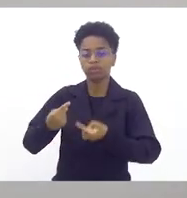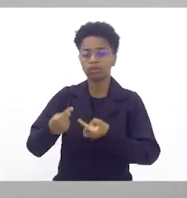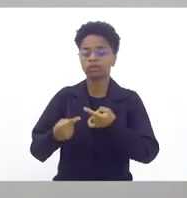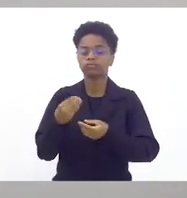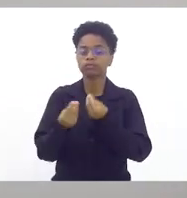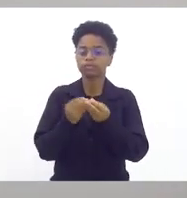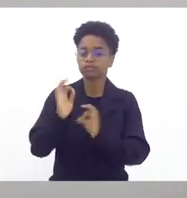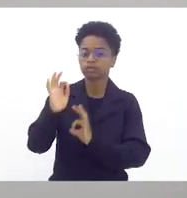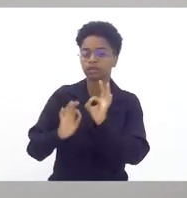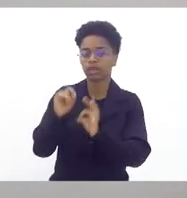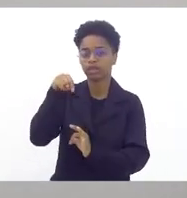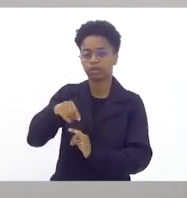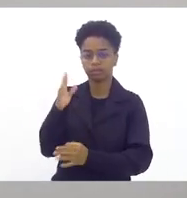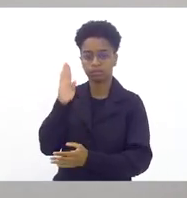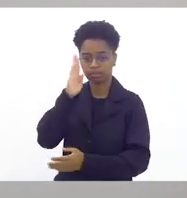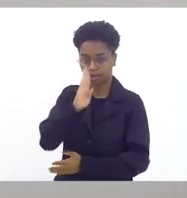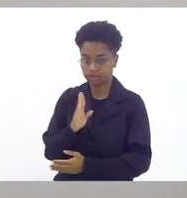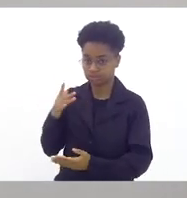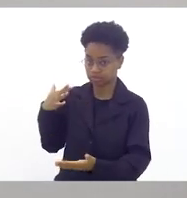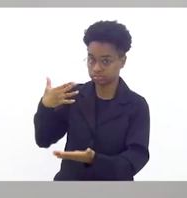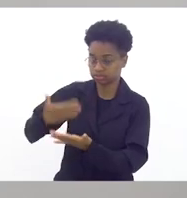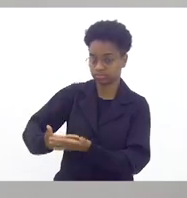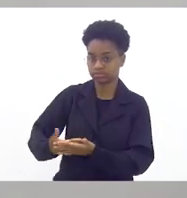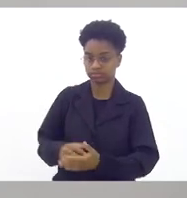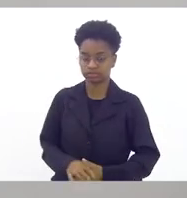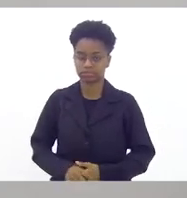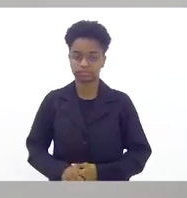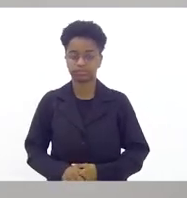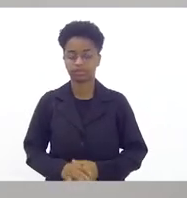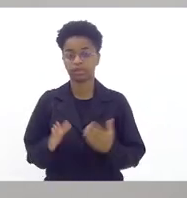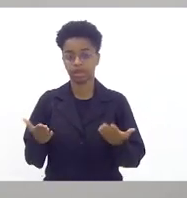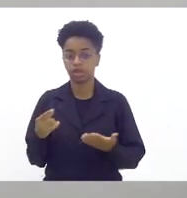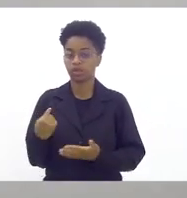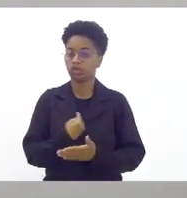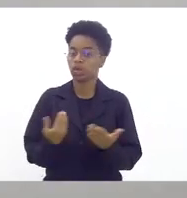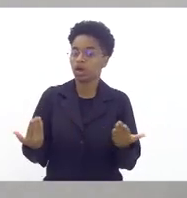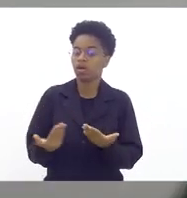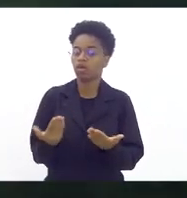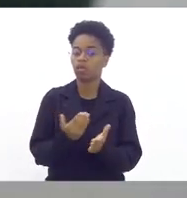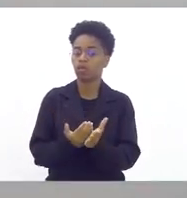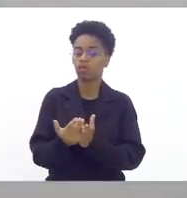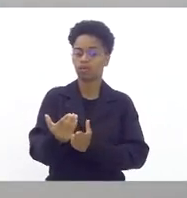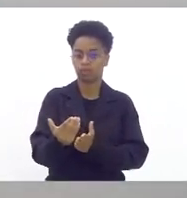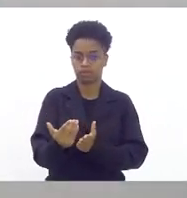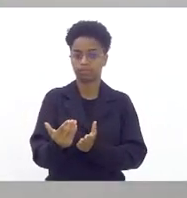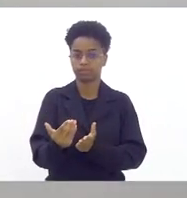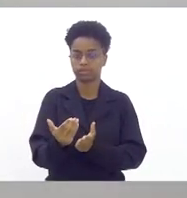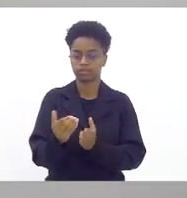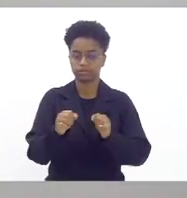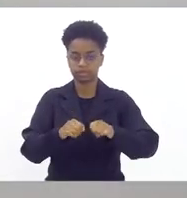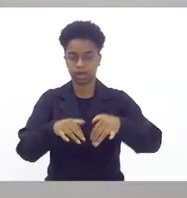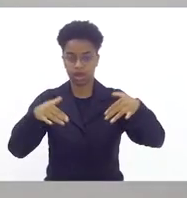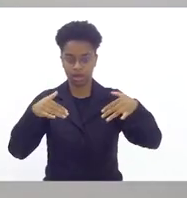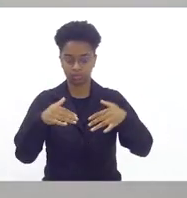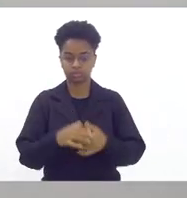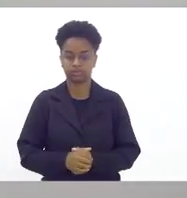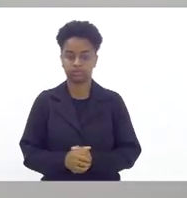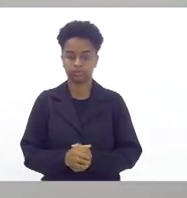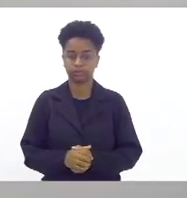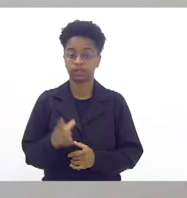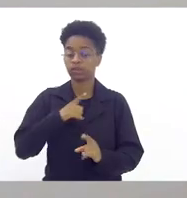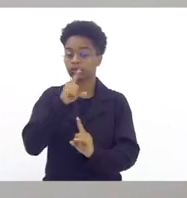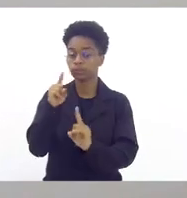da formação brasileira nossa. Então, vamos dar início a esta audiência com o objetivo